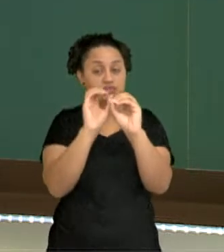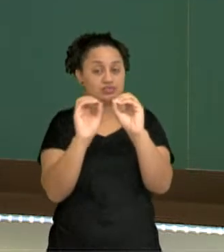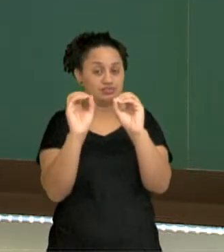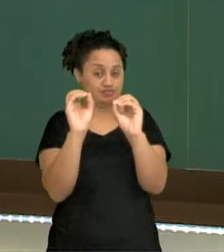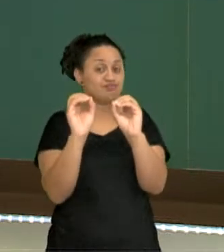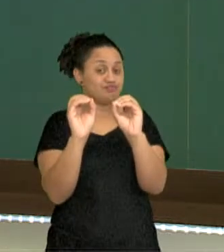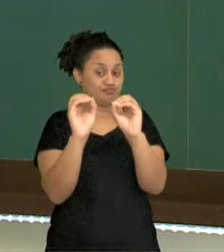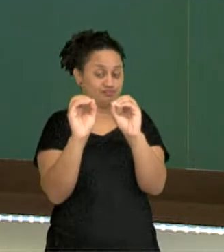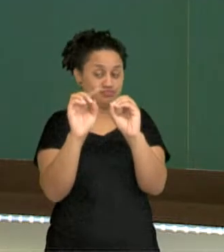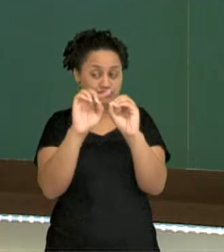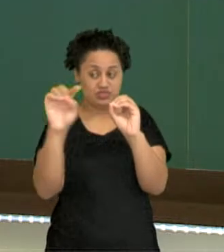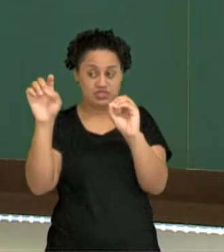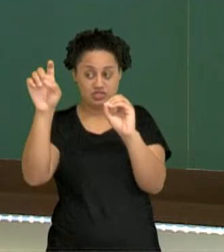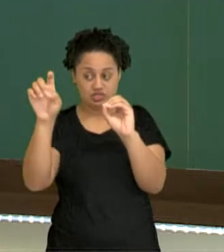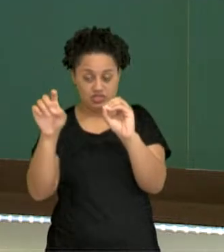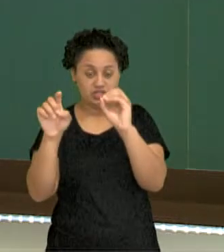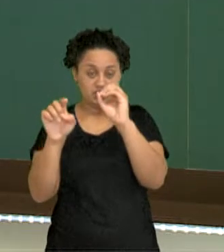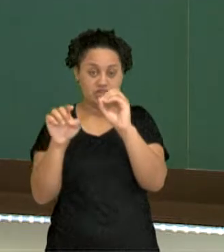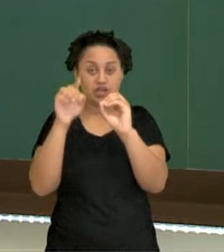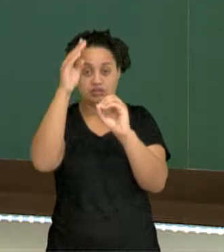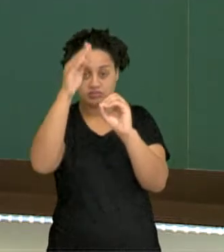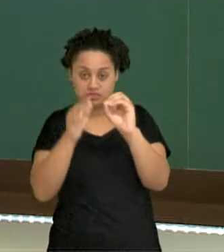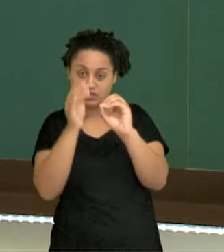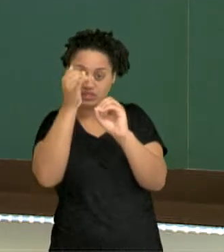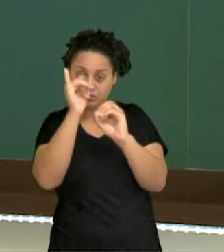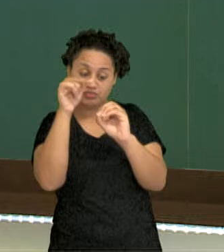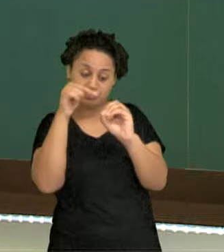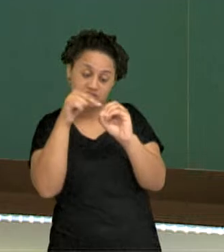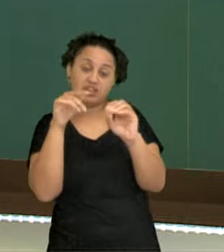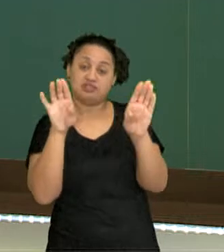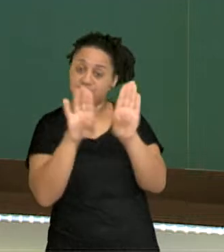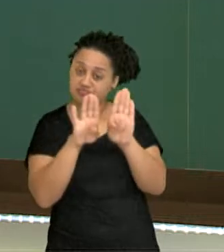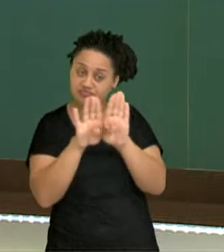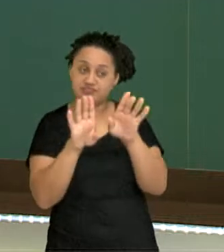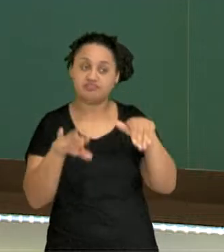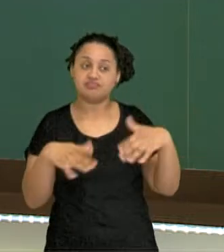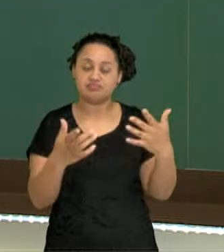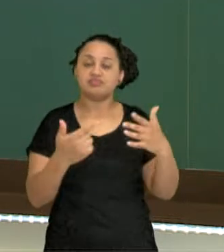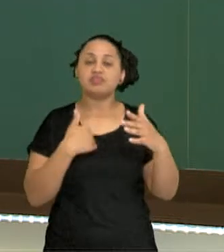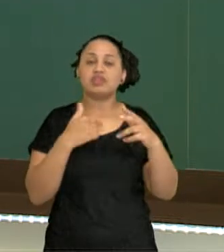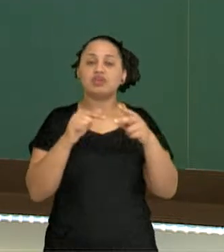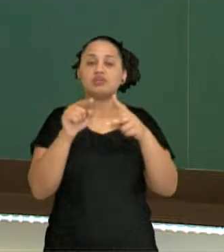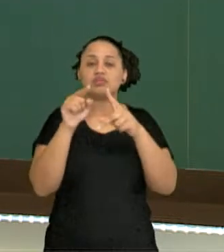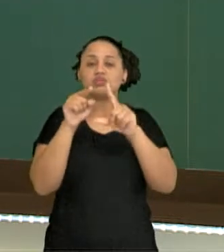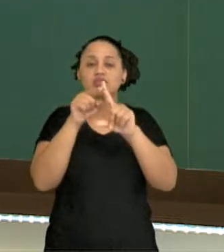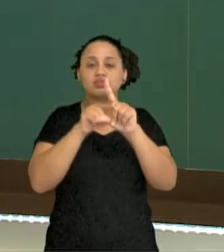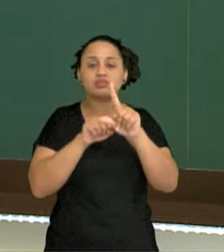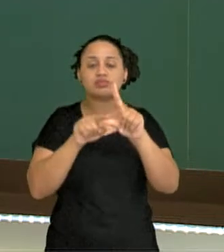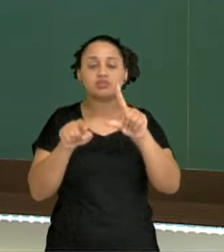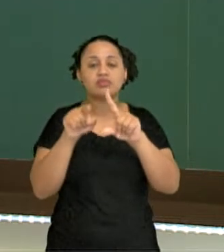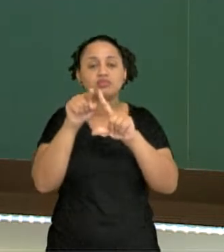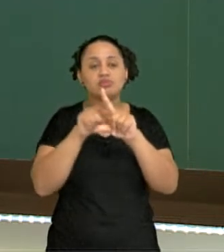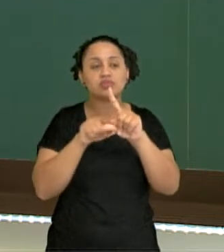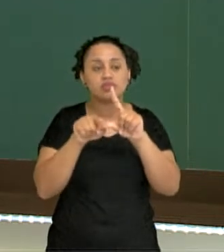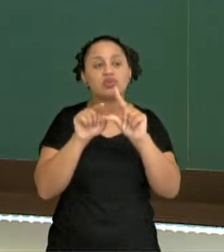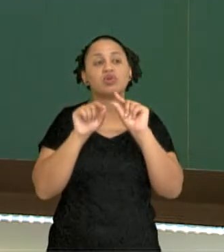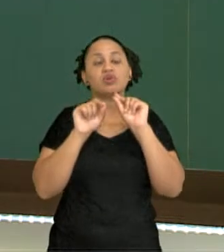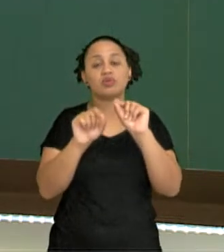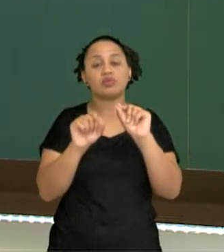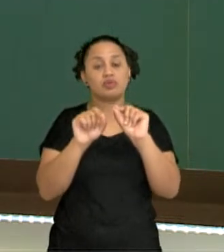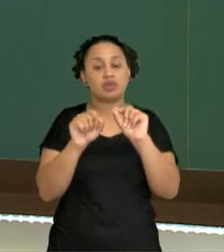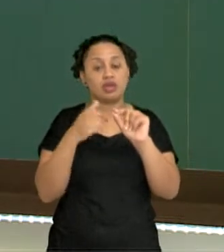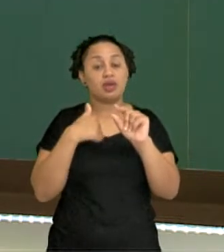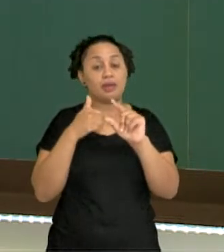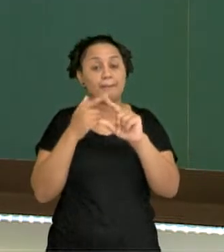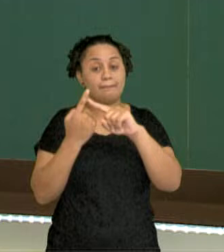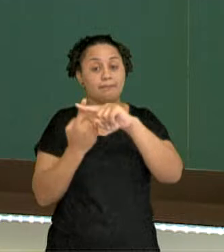coordenadas 0 para x, 0 para y. Os ângulos são marcados no sentido positivo com